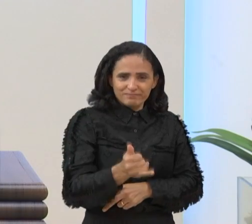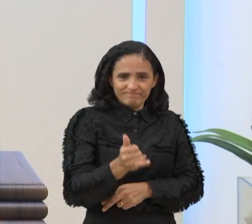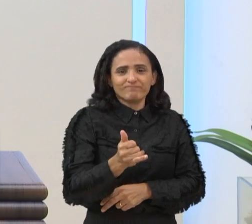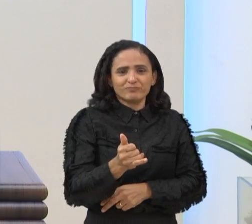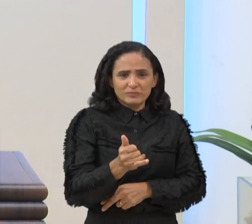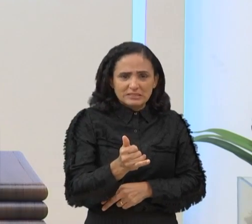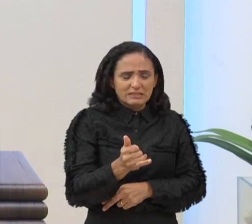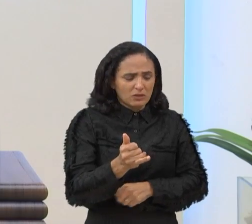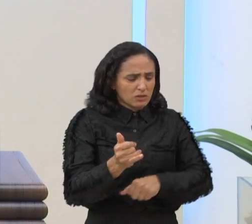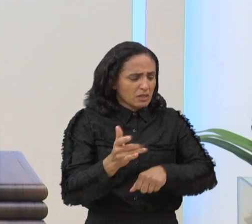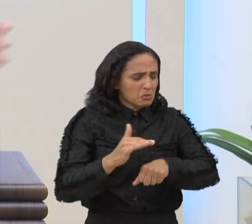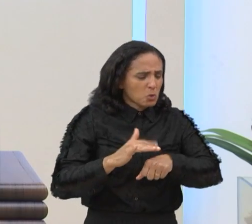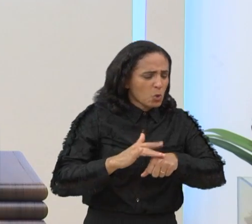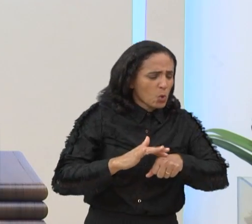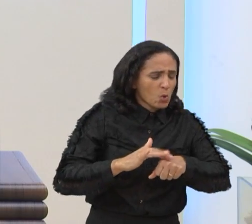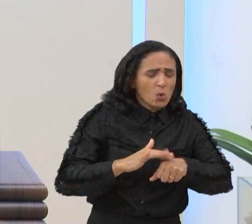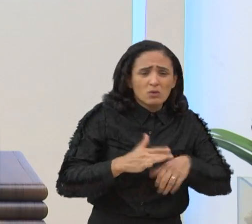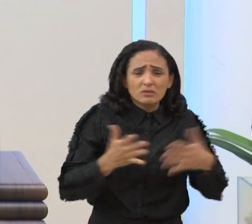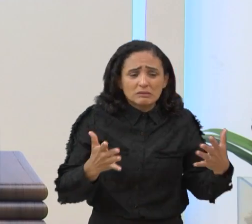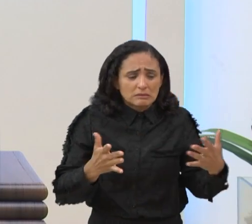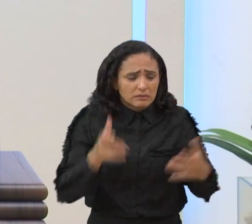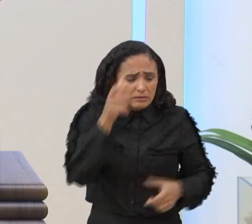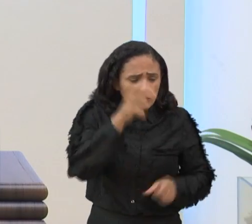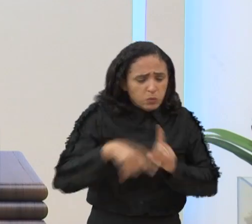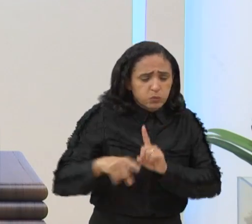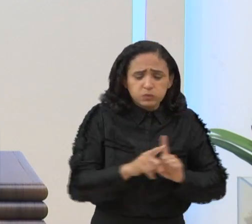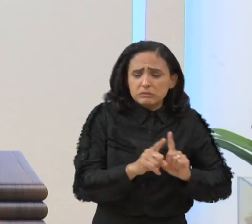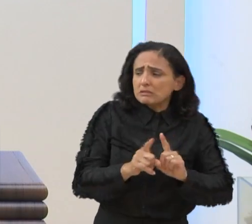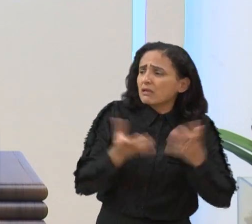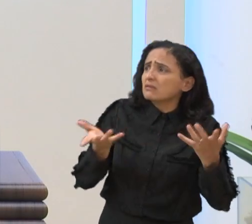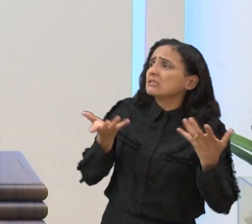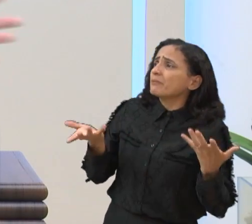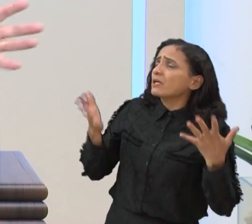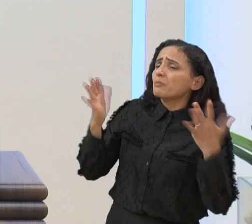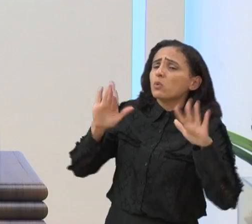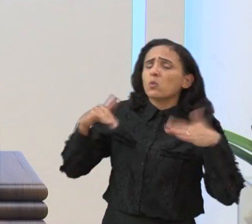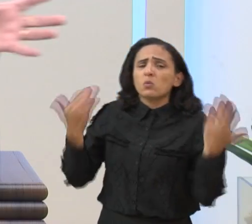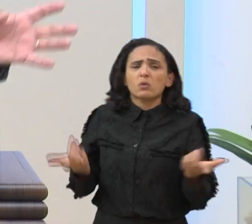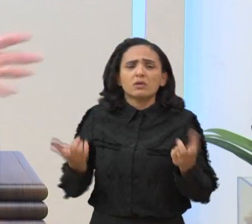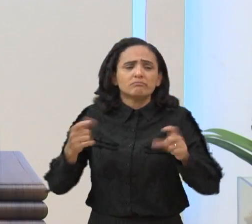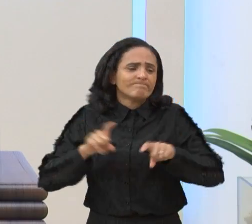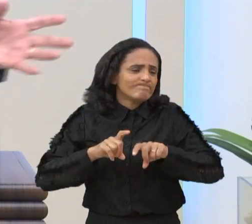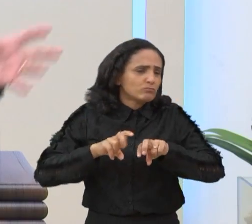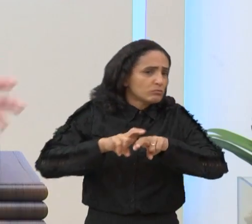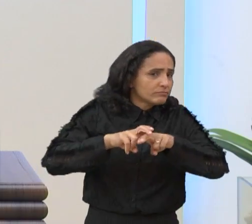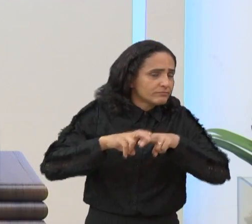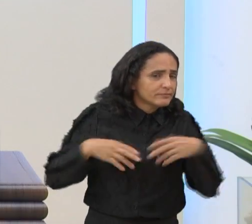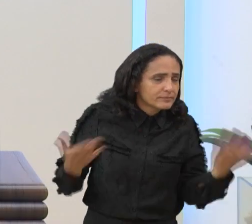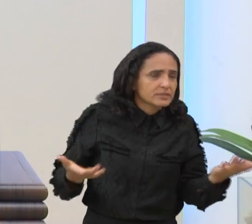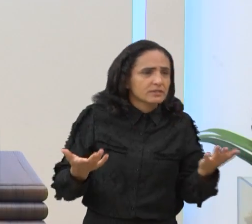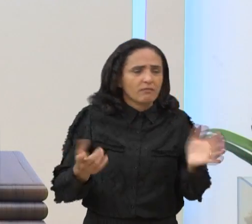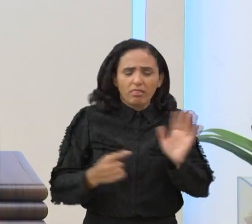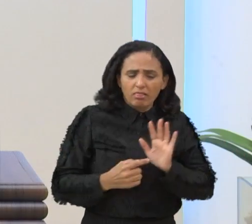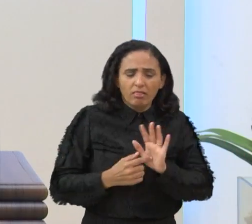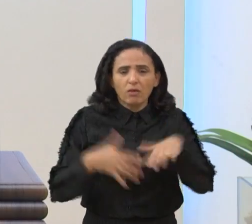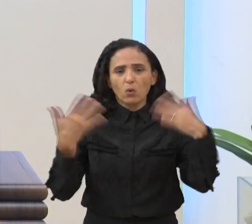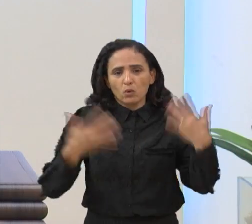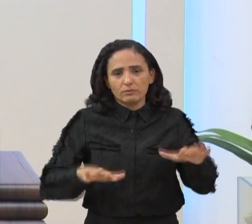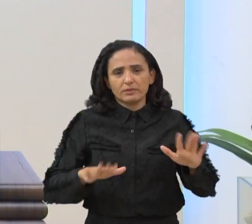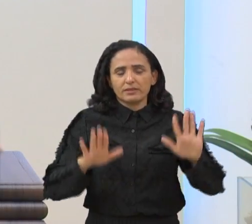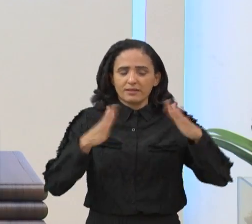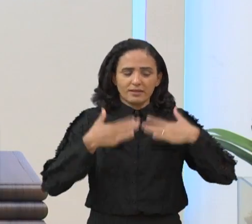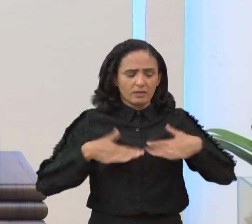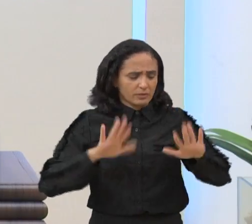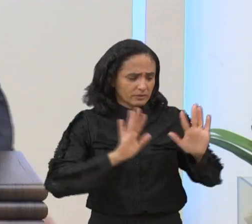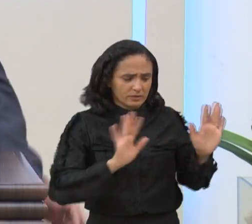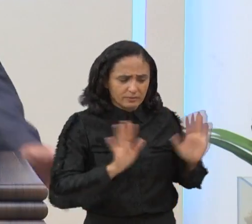daquela enfermidade, e os discípulos querendo saber o porquê, já apresentando alguma justificativa, e Jesus disse: